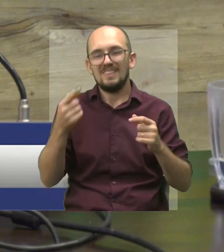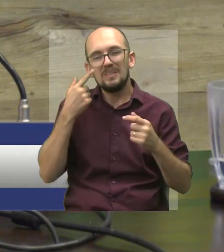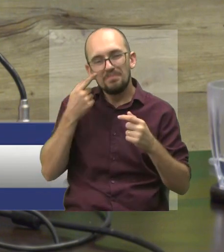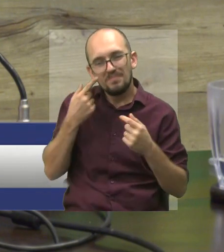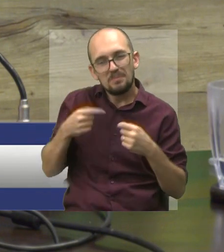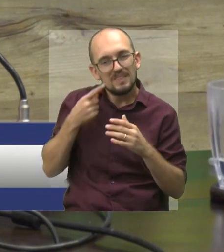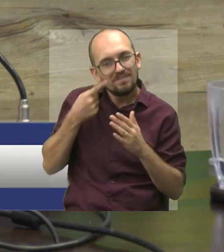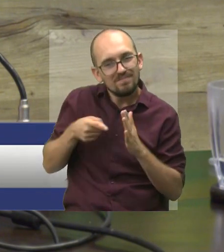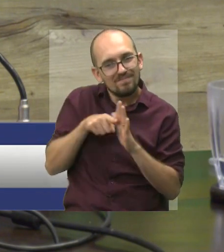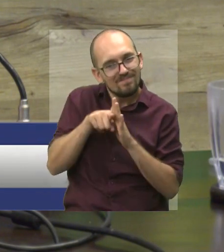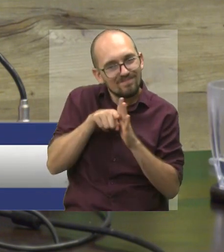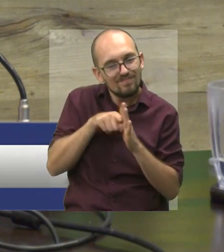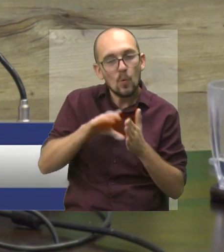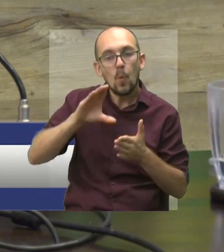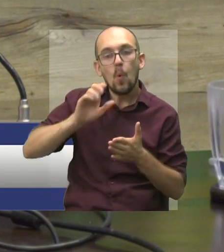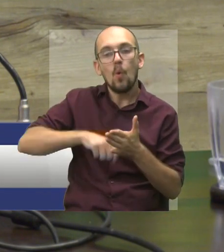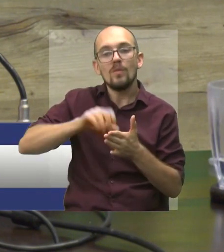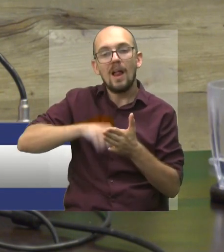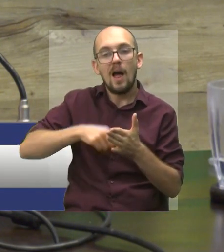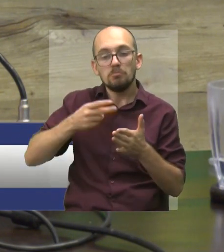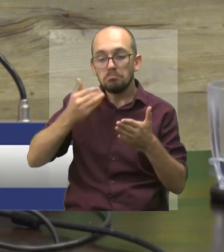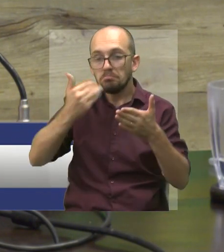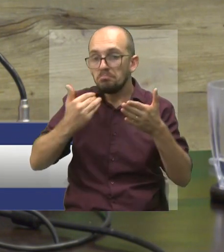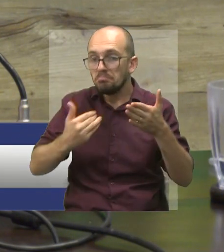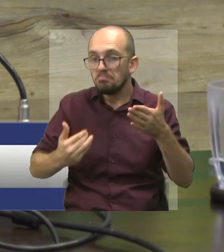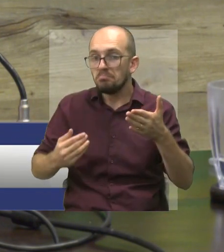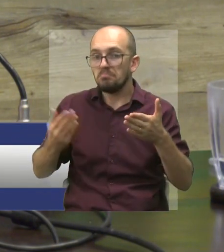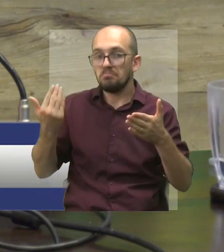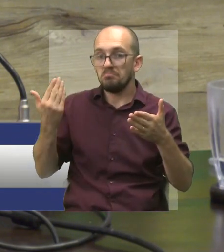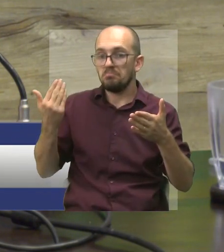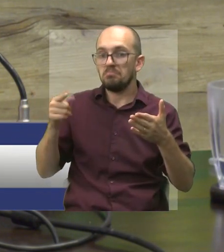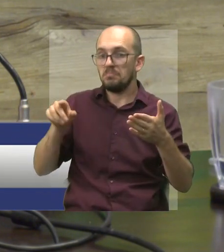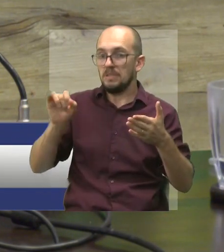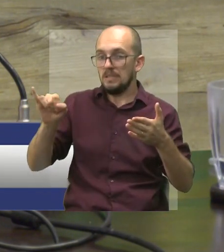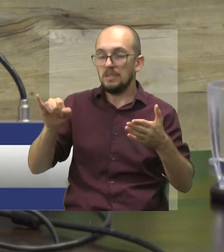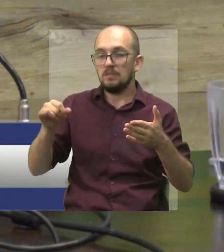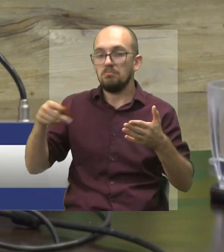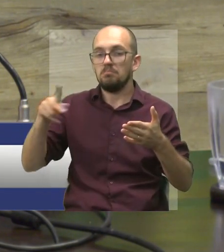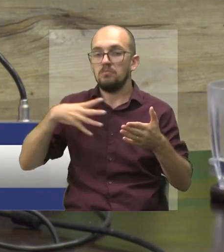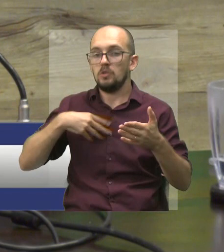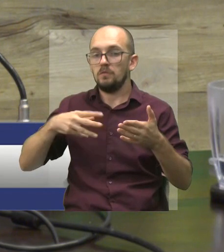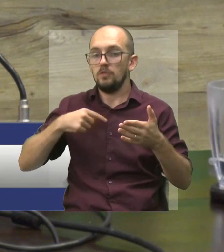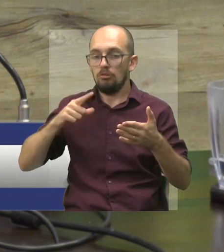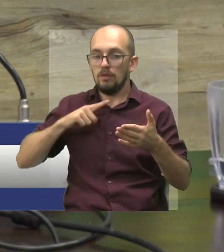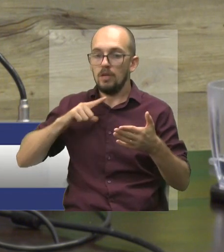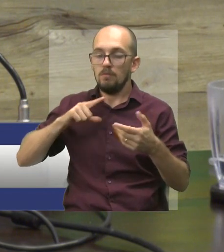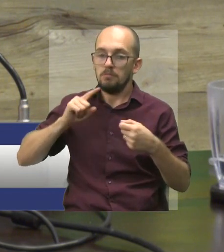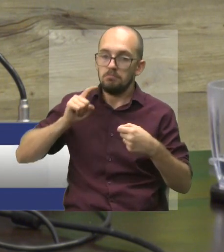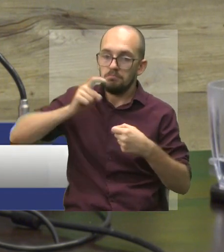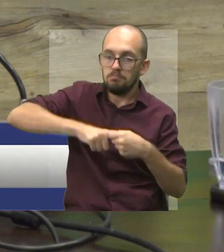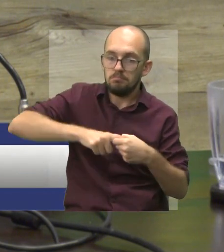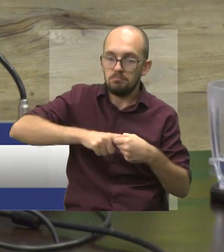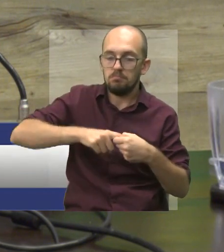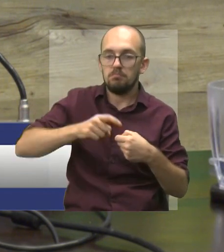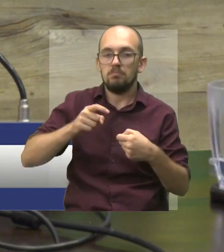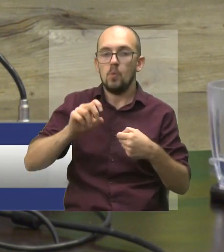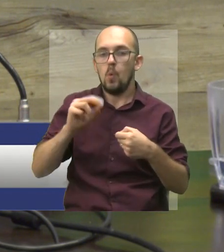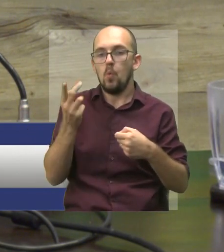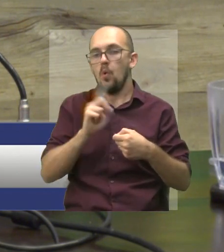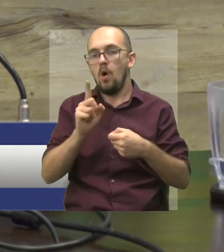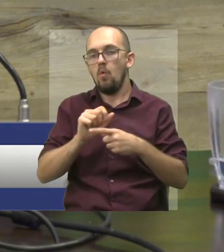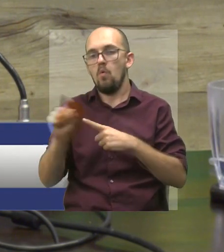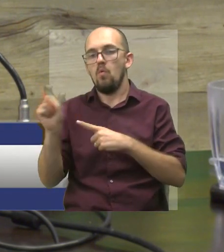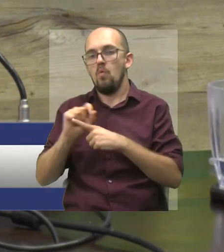foi assinado para verificar se houve essa condição no contrato de contribuição